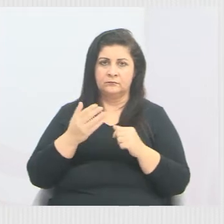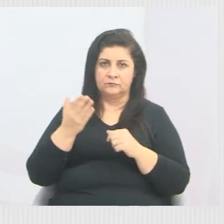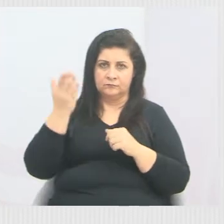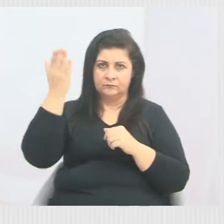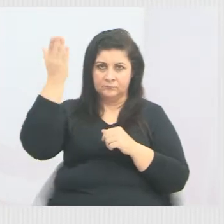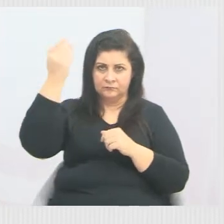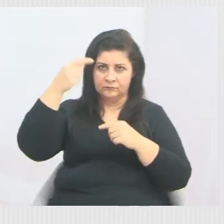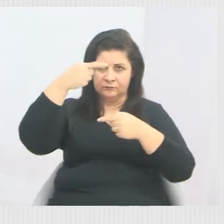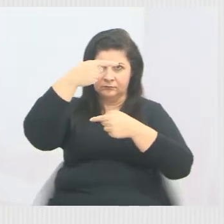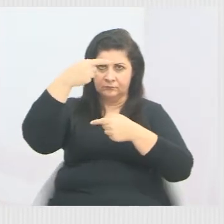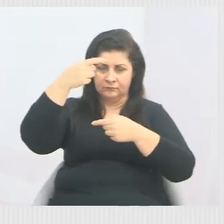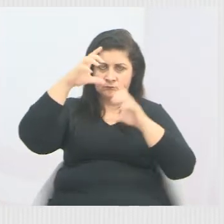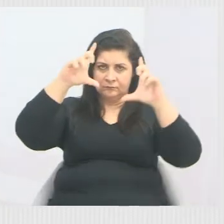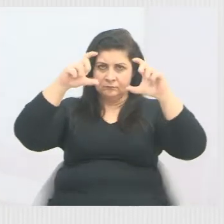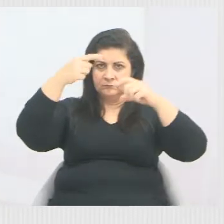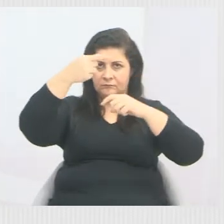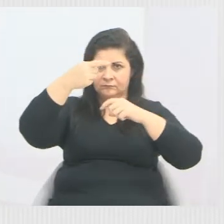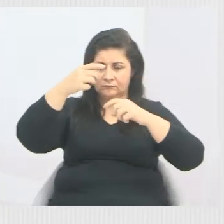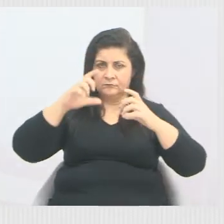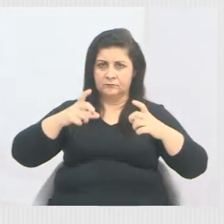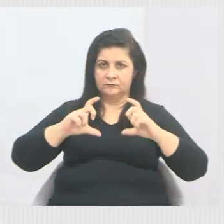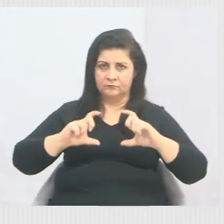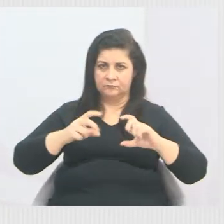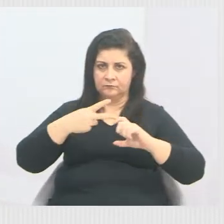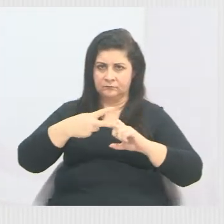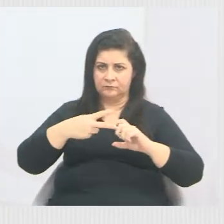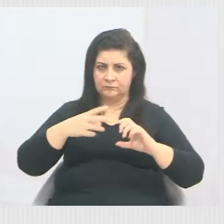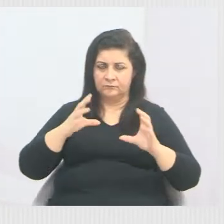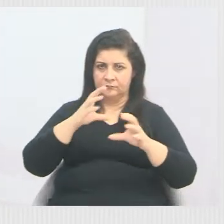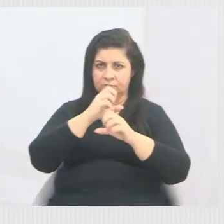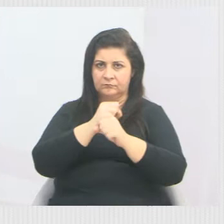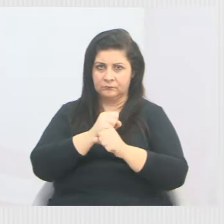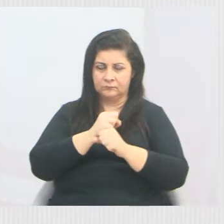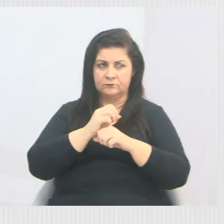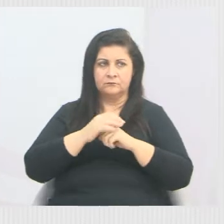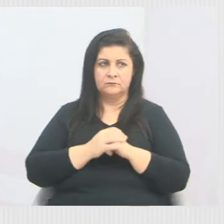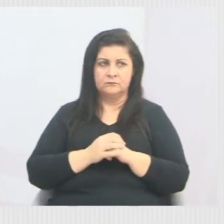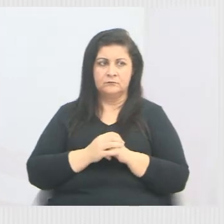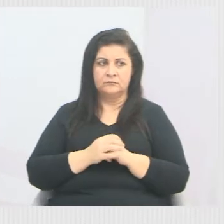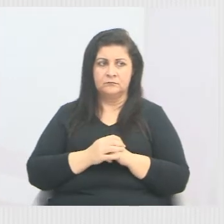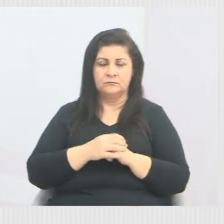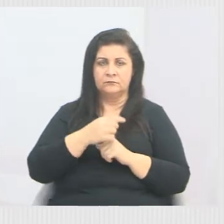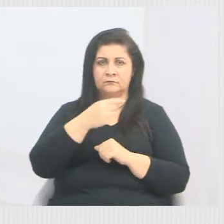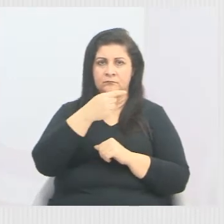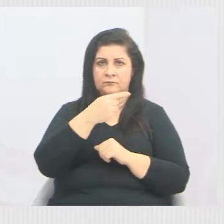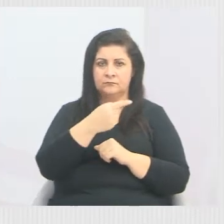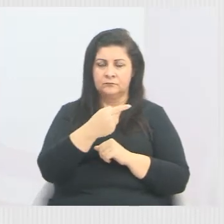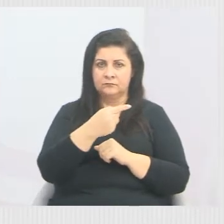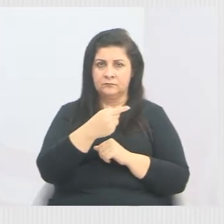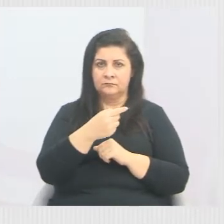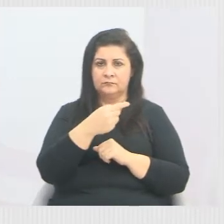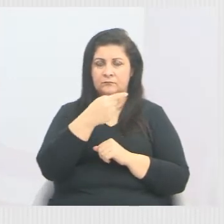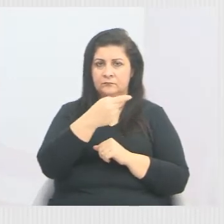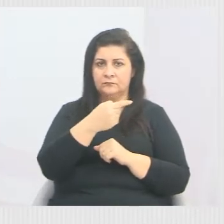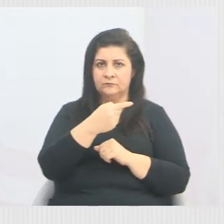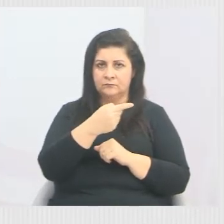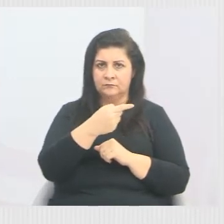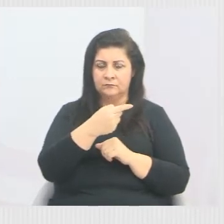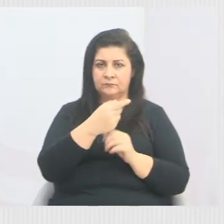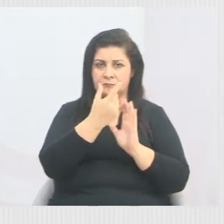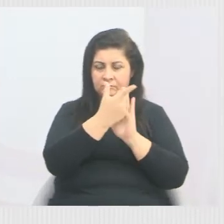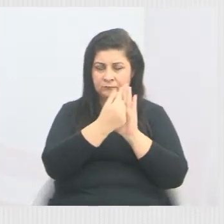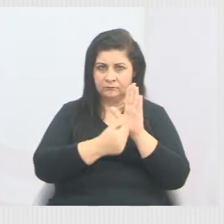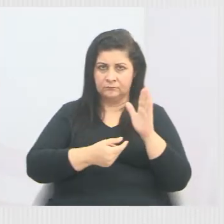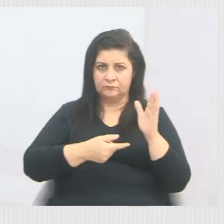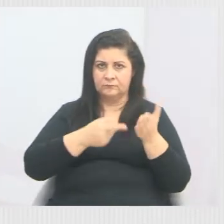anterior informado, que já passou o slide, e mais esse slide, que somando os dois dá meta orçamentária